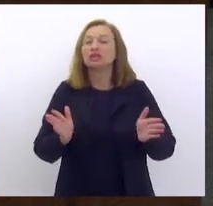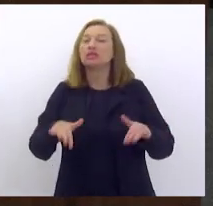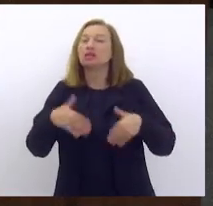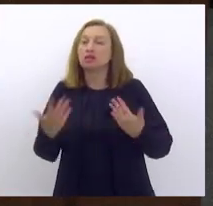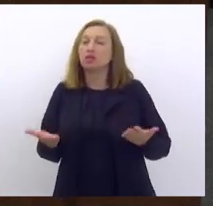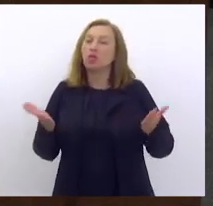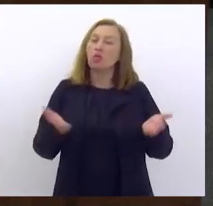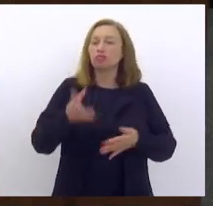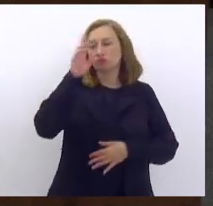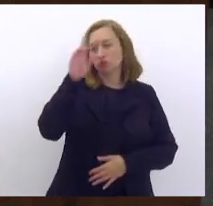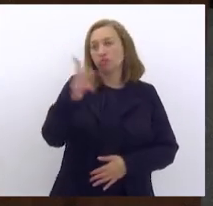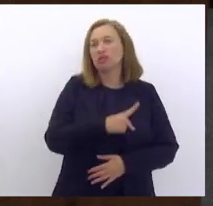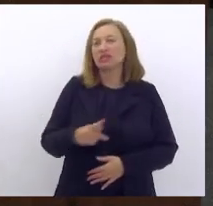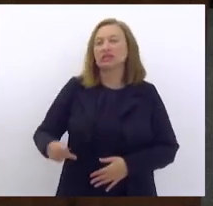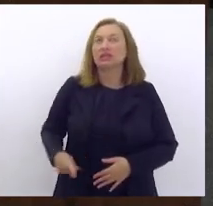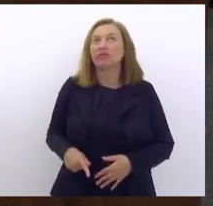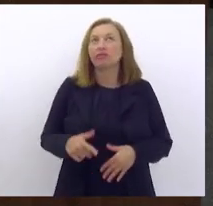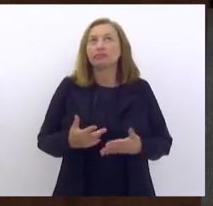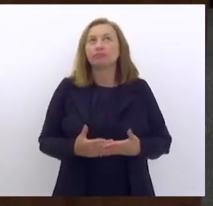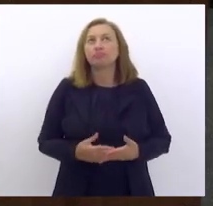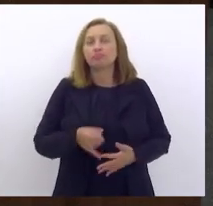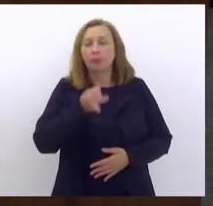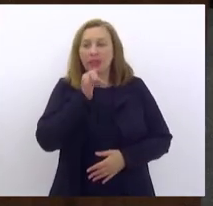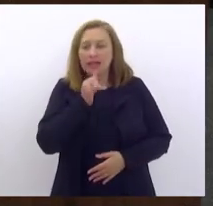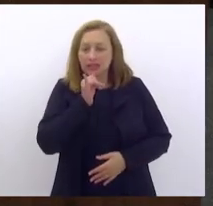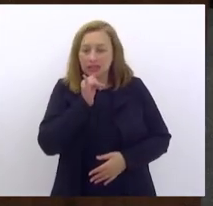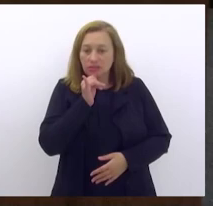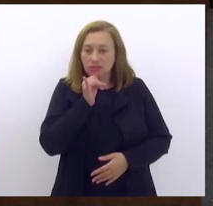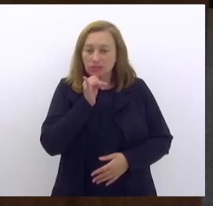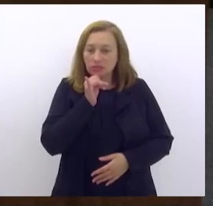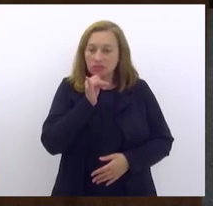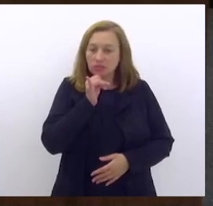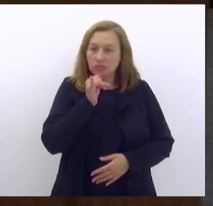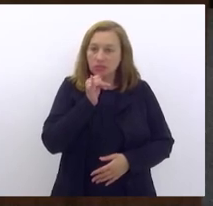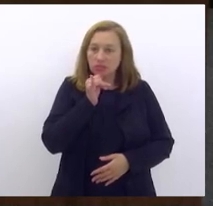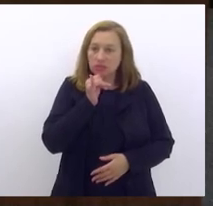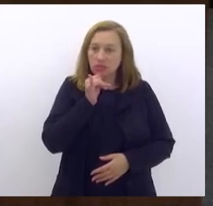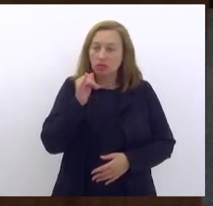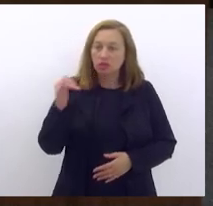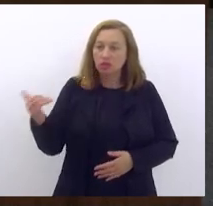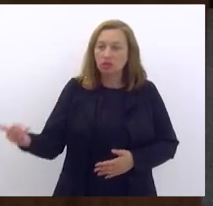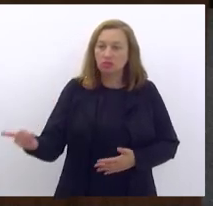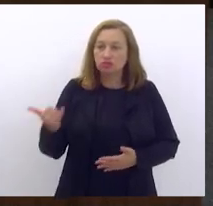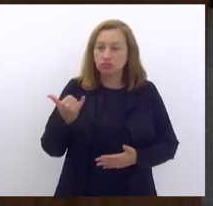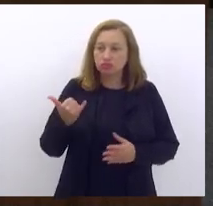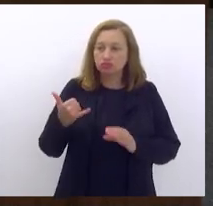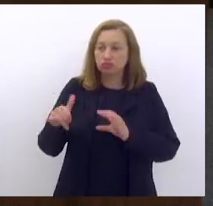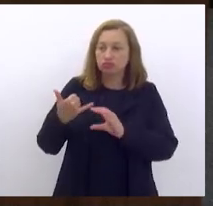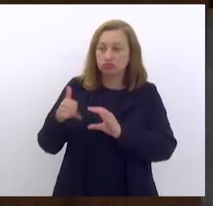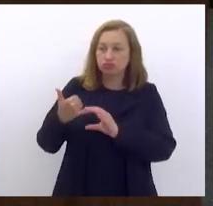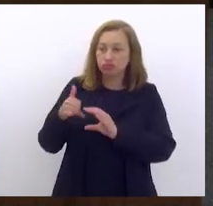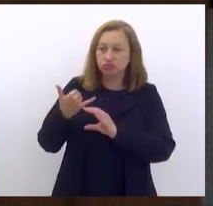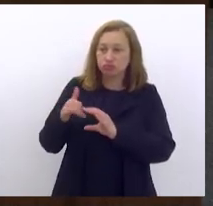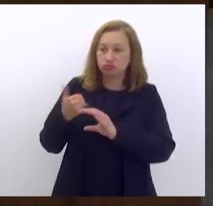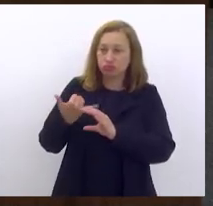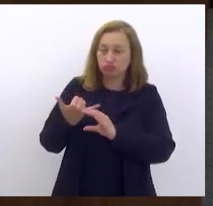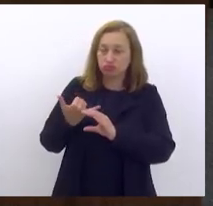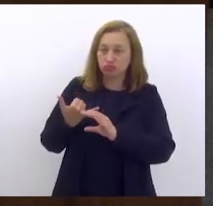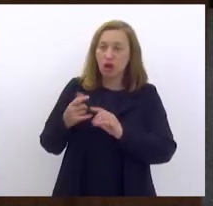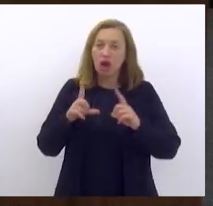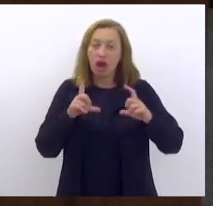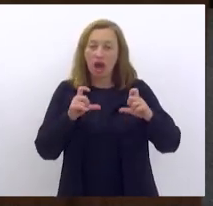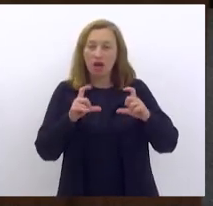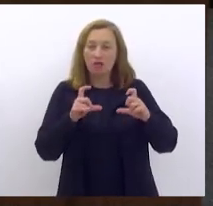senhor presidente, se, por exemplo, a gente recebe no nosso celular via SMS a foto